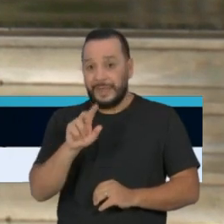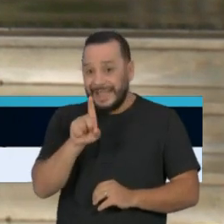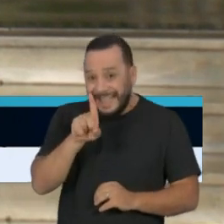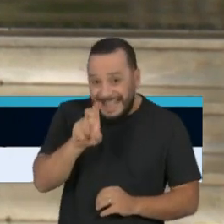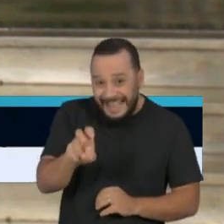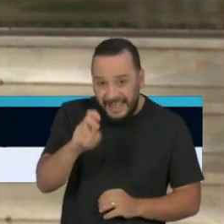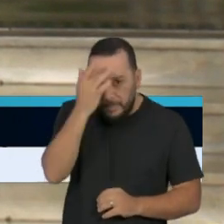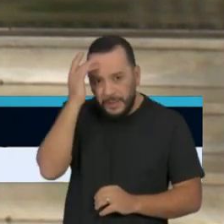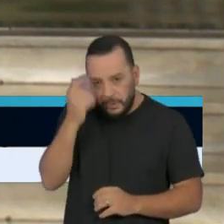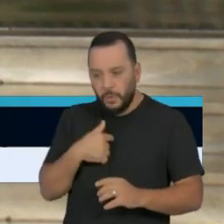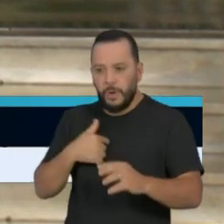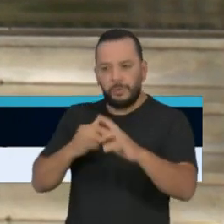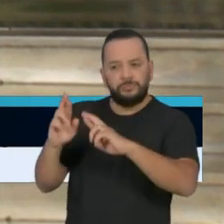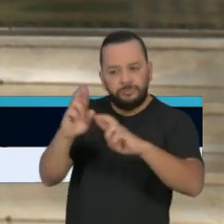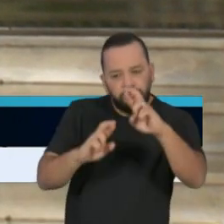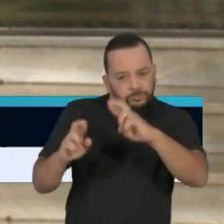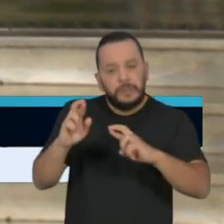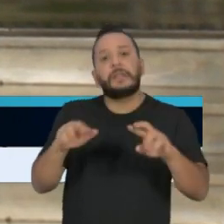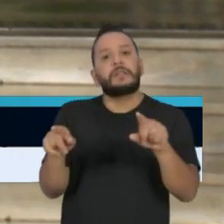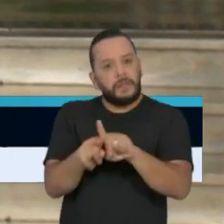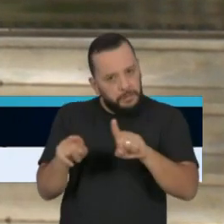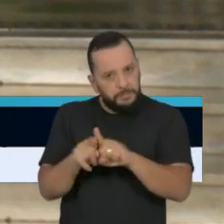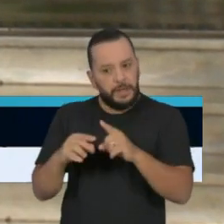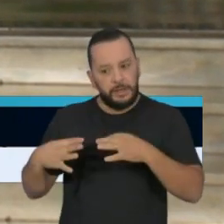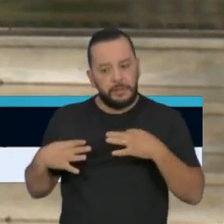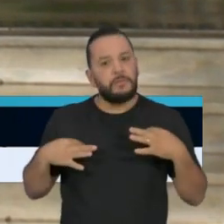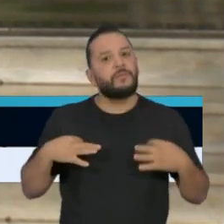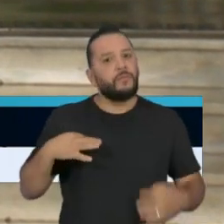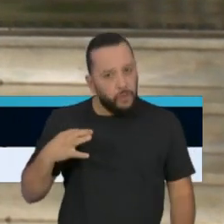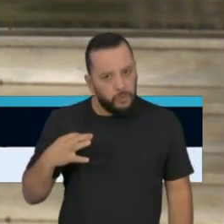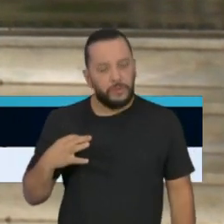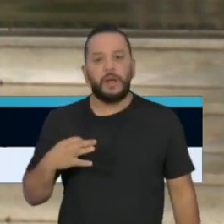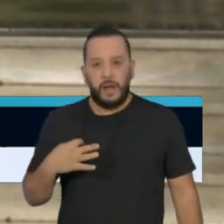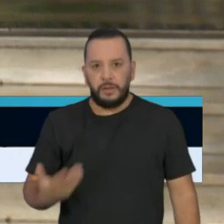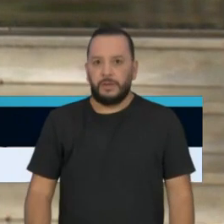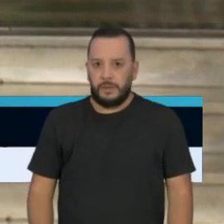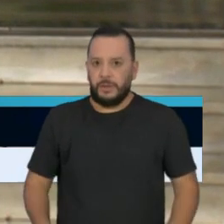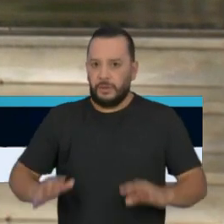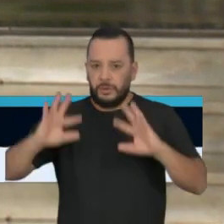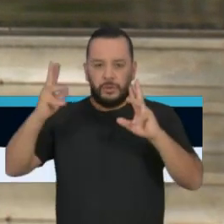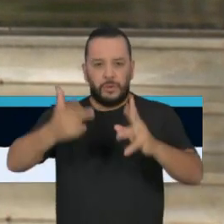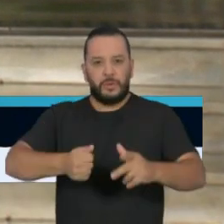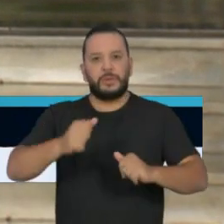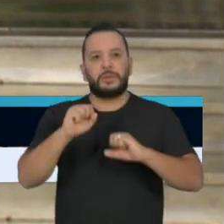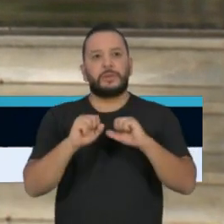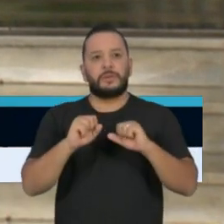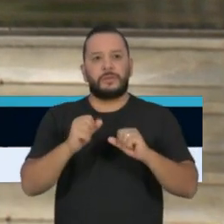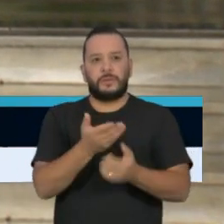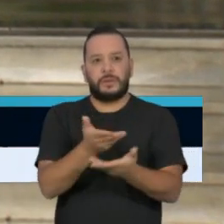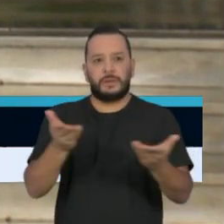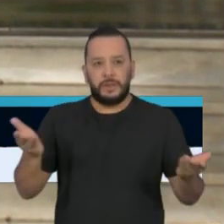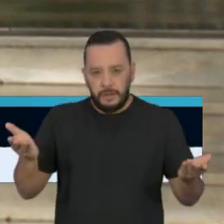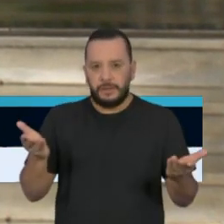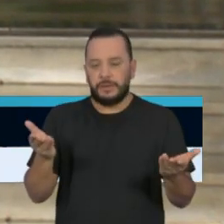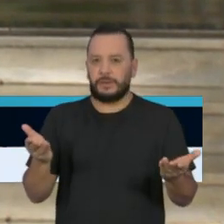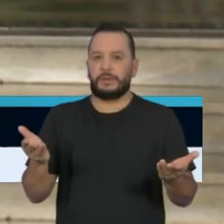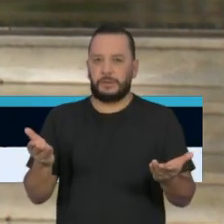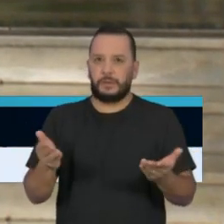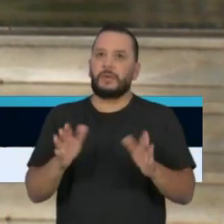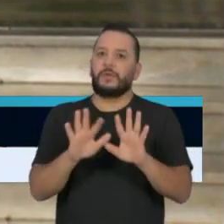-bono da Price, que é uma das maiores empresas de auditoria do mundo. A todos vocês que, individualmente,